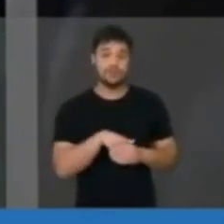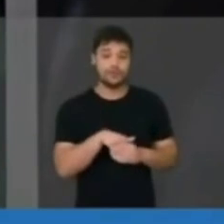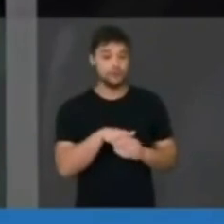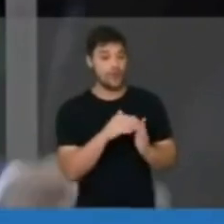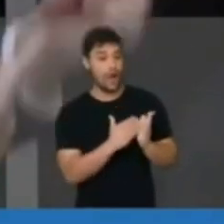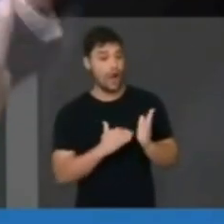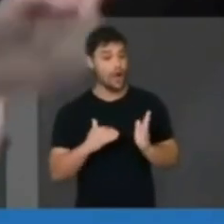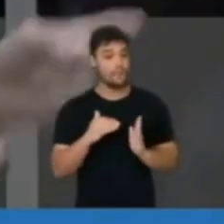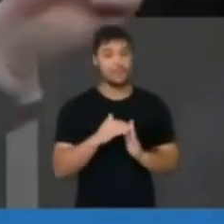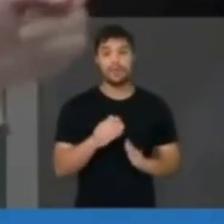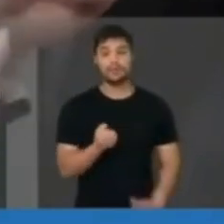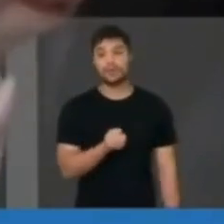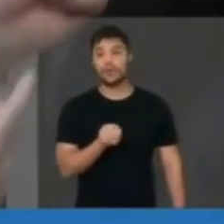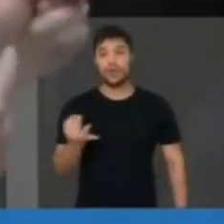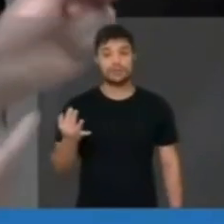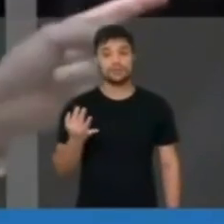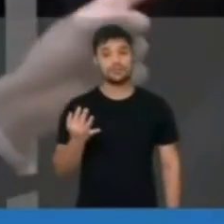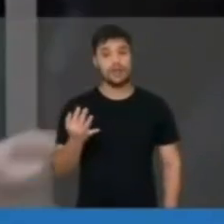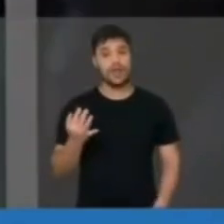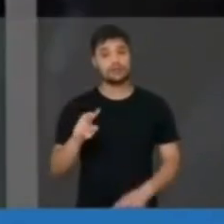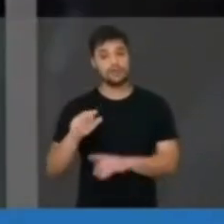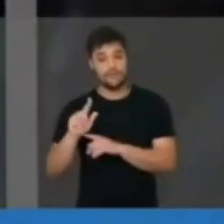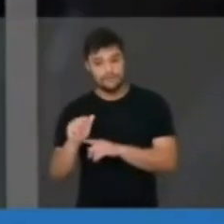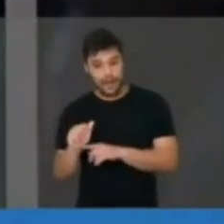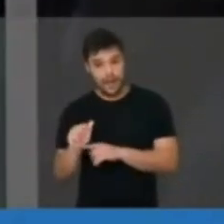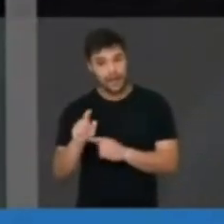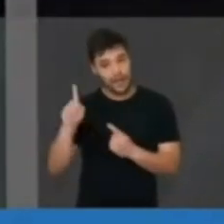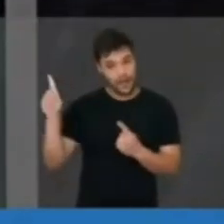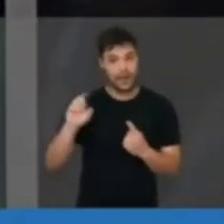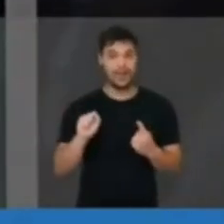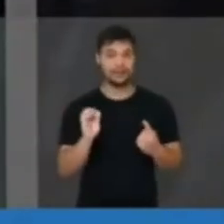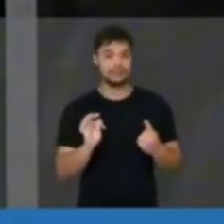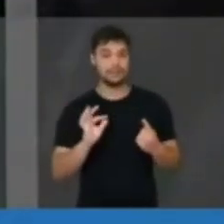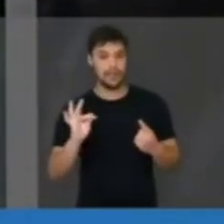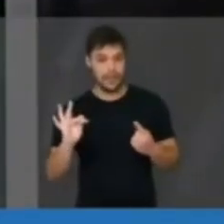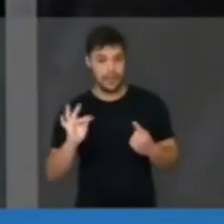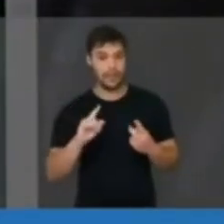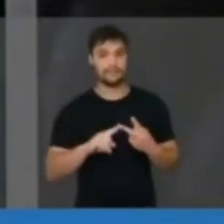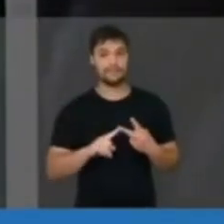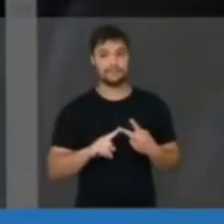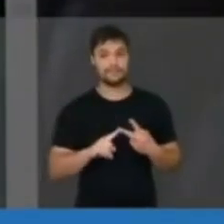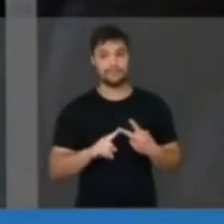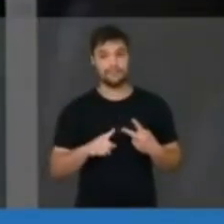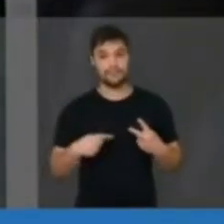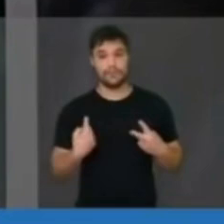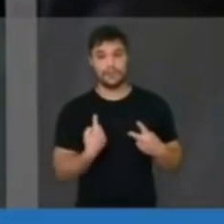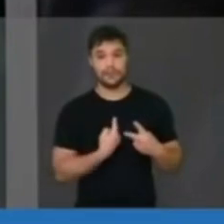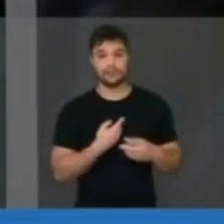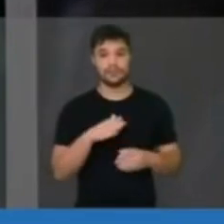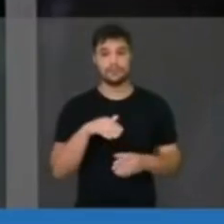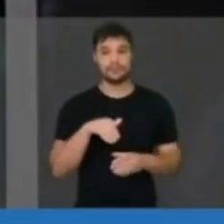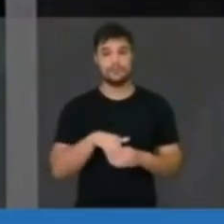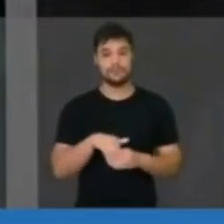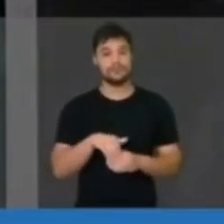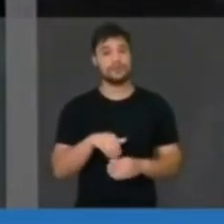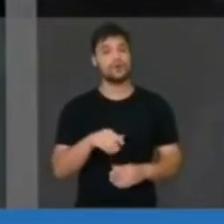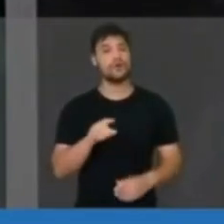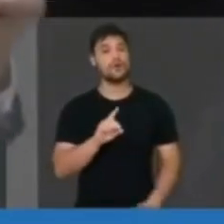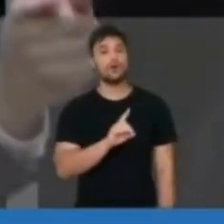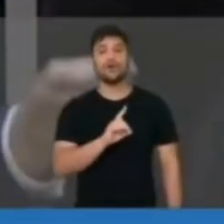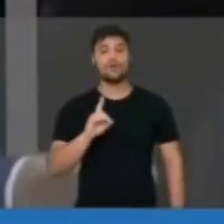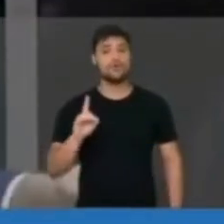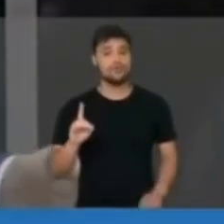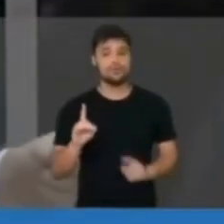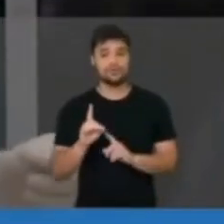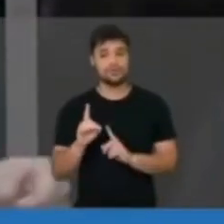de vagas de cargos para o Supremo Tribunal Federal. Nós votamos o dia que não é